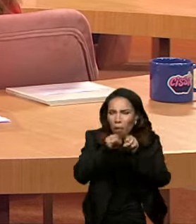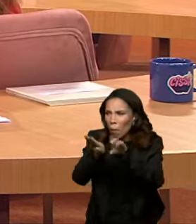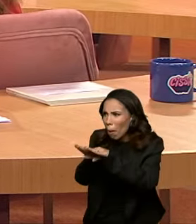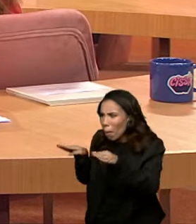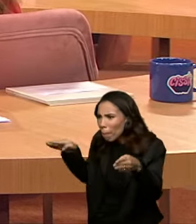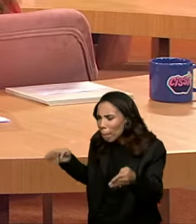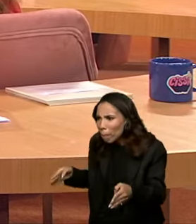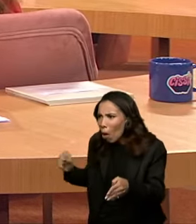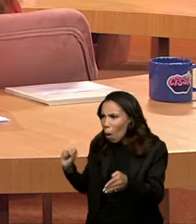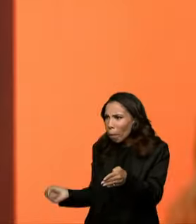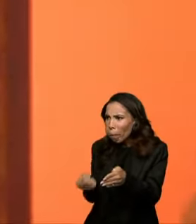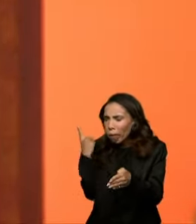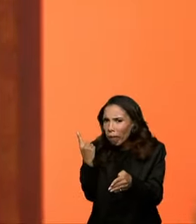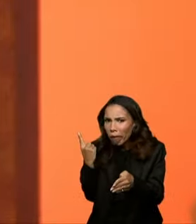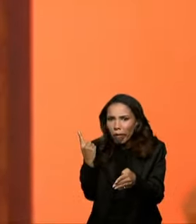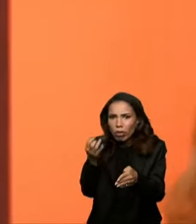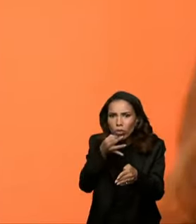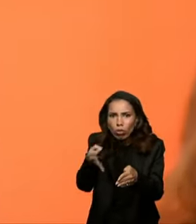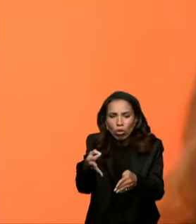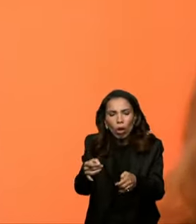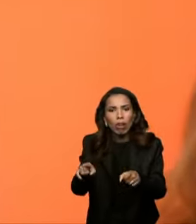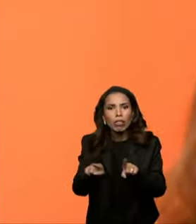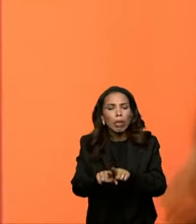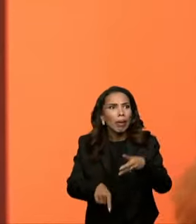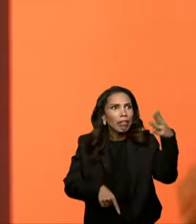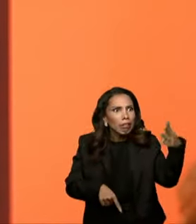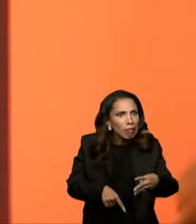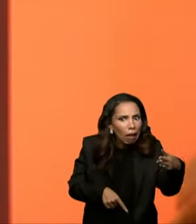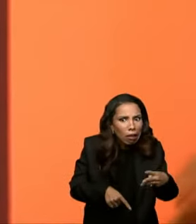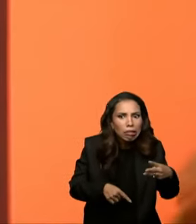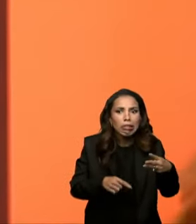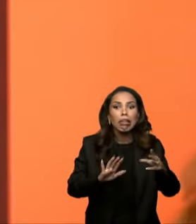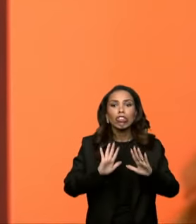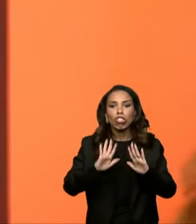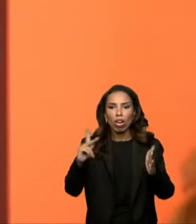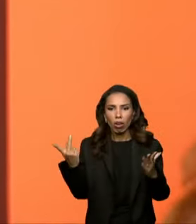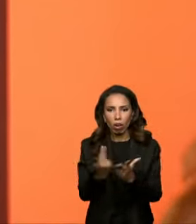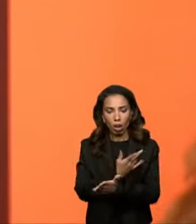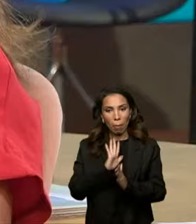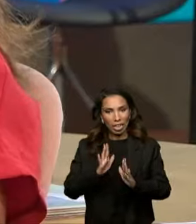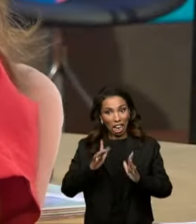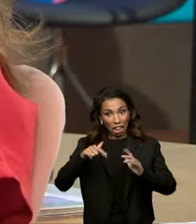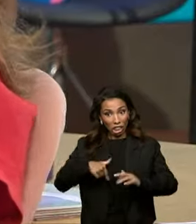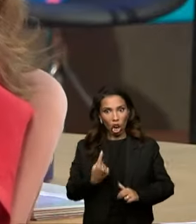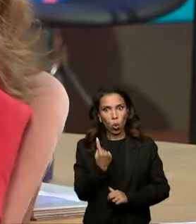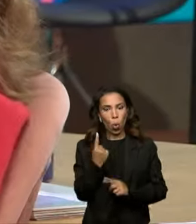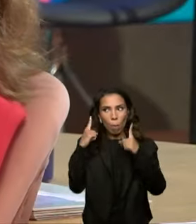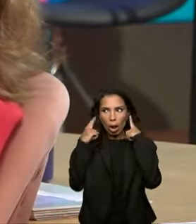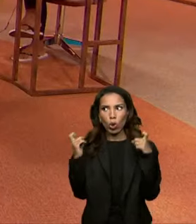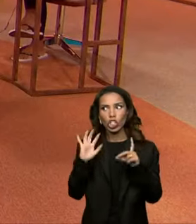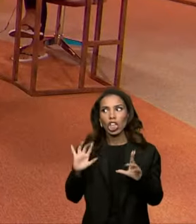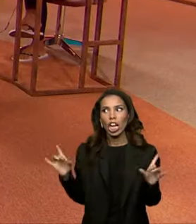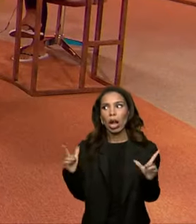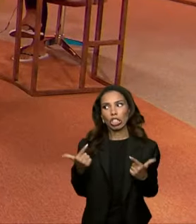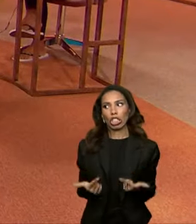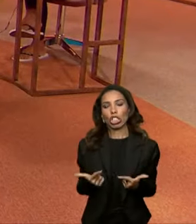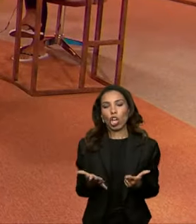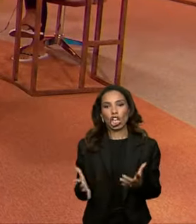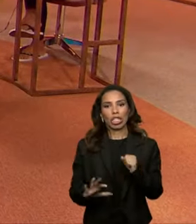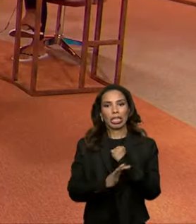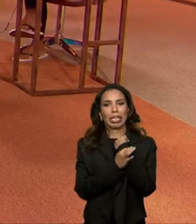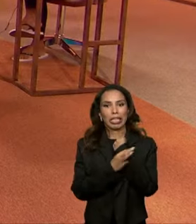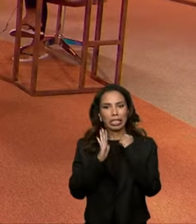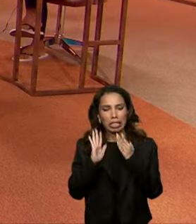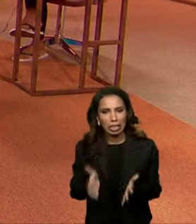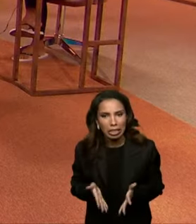fomos pro terceiro estúdio. É, mas faz parte. Não, mas aqui já deu nossa sorte. Isso é tipo teatro, né? Isso é imponderável, né? A gente se joga ali. É cobre em